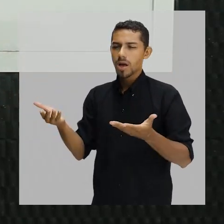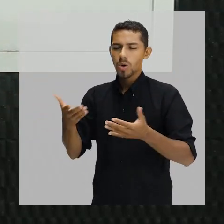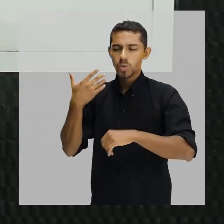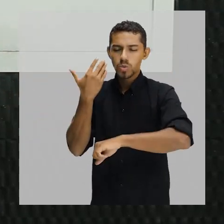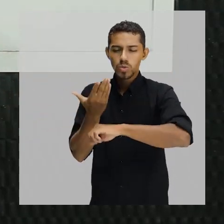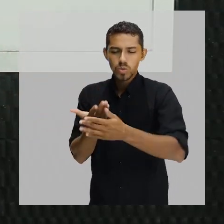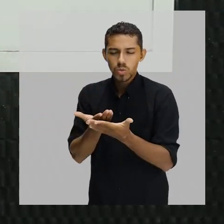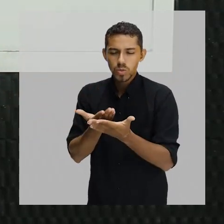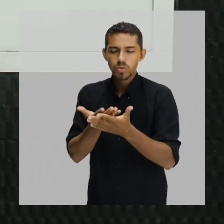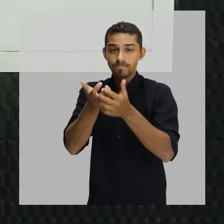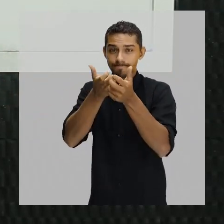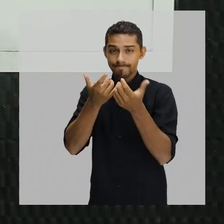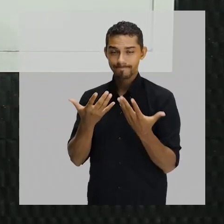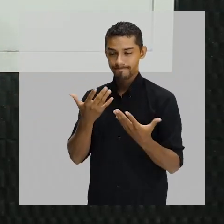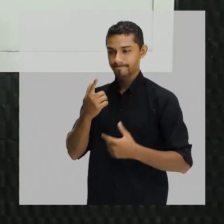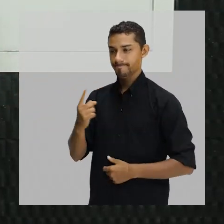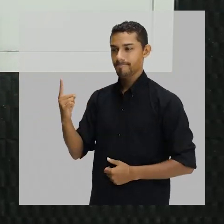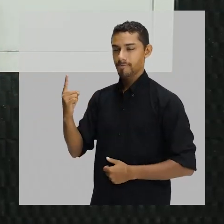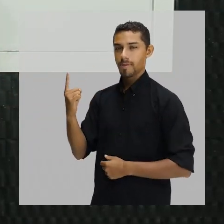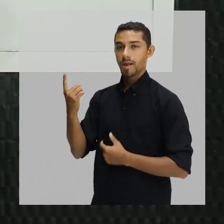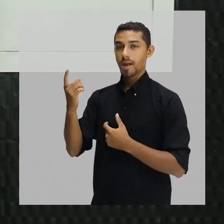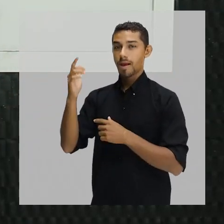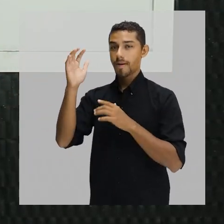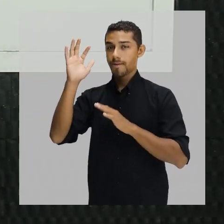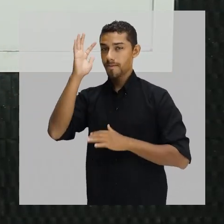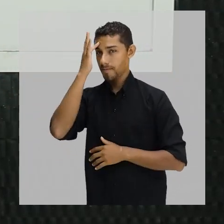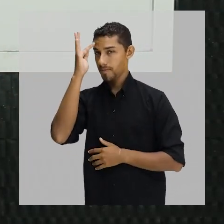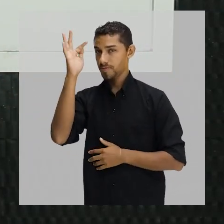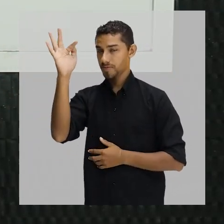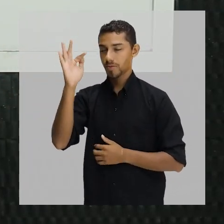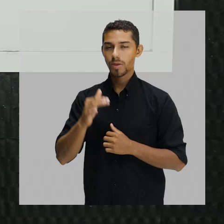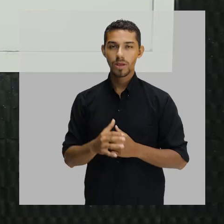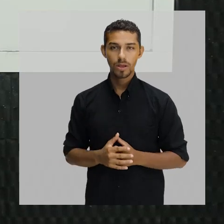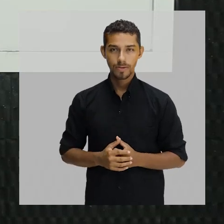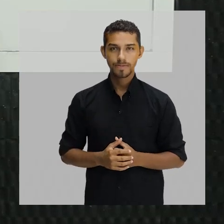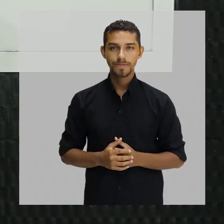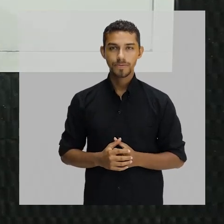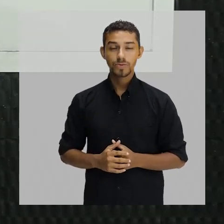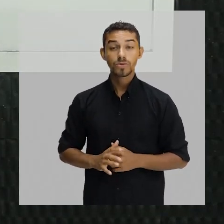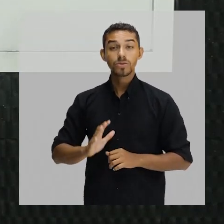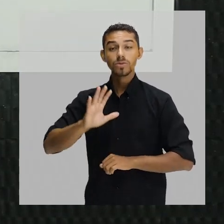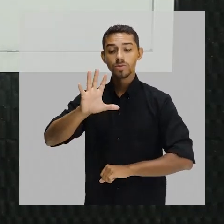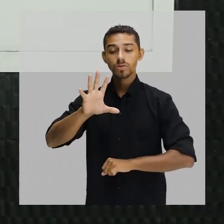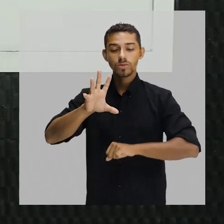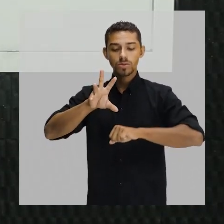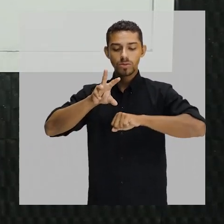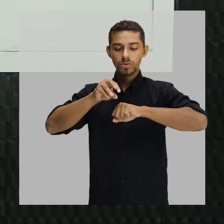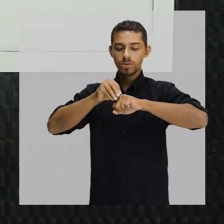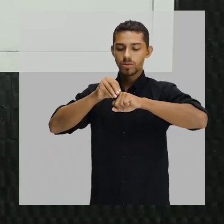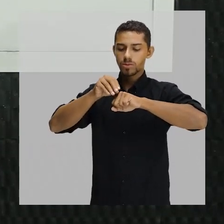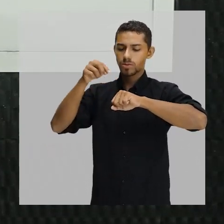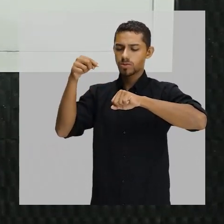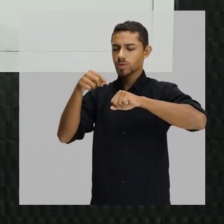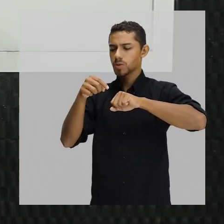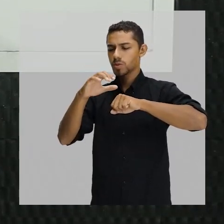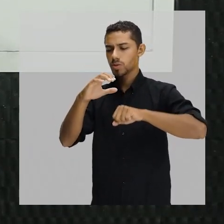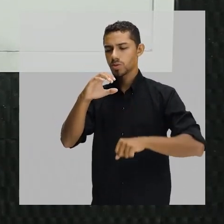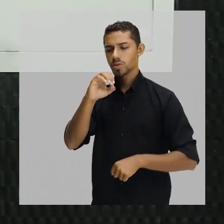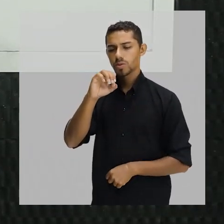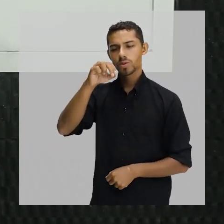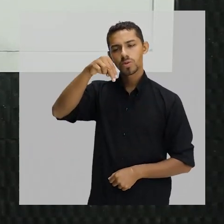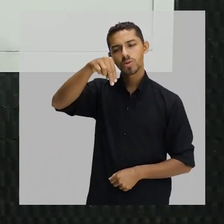estamos fazendo, ok? Veja só, enquanto conhecimento, a filosofia ela oferece